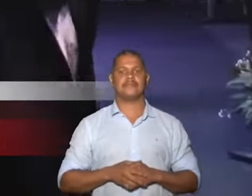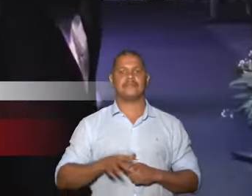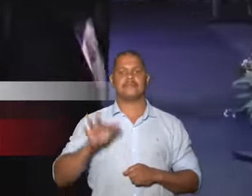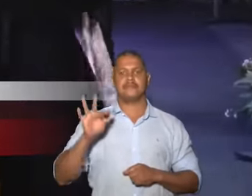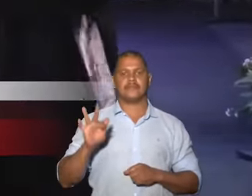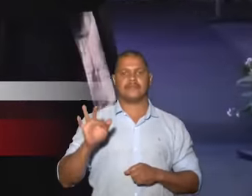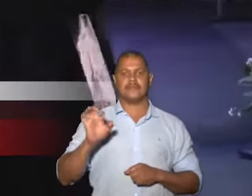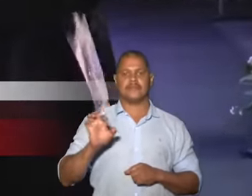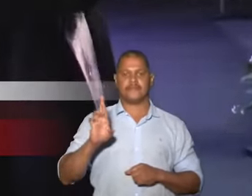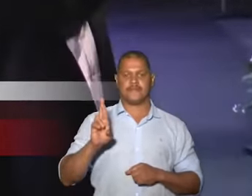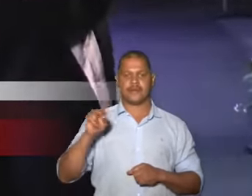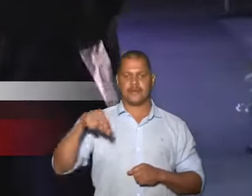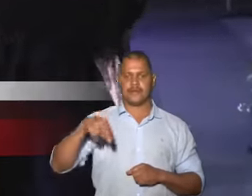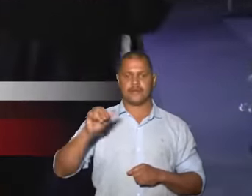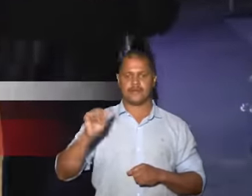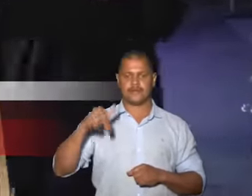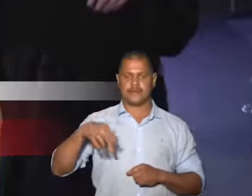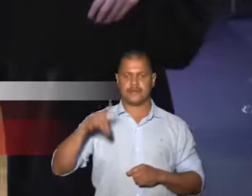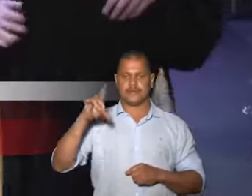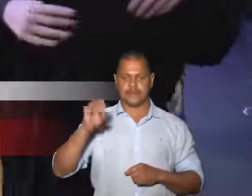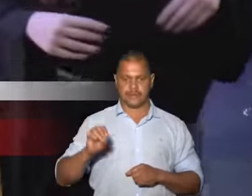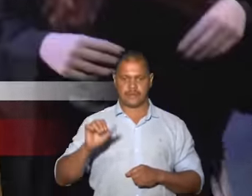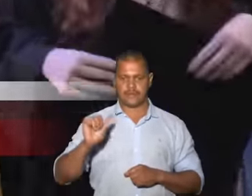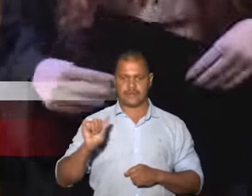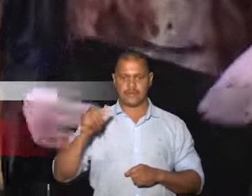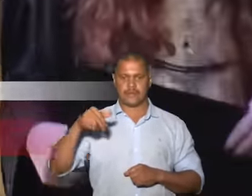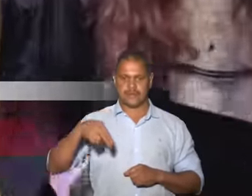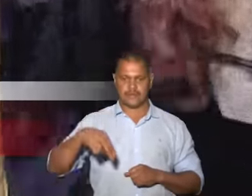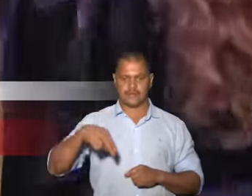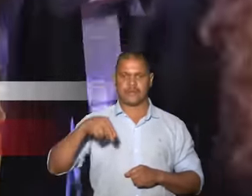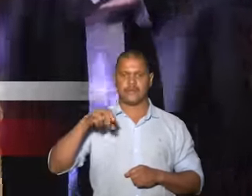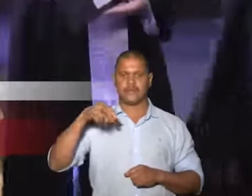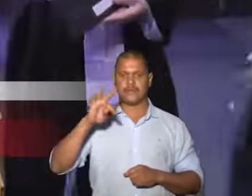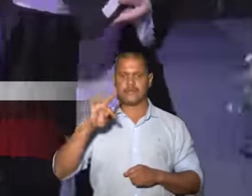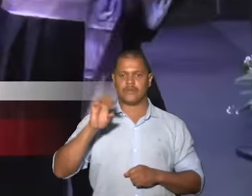Fernando Antônio Garcia Costa.